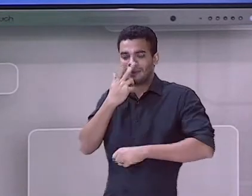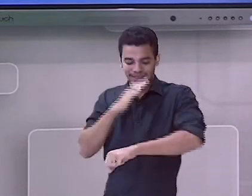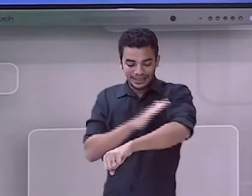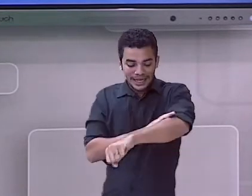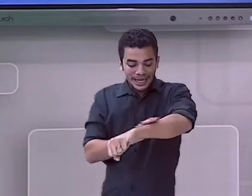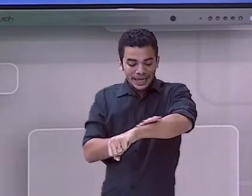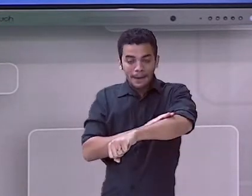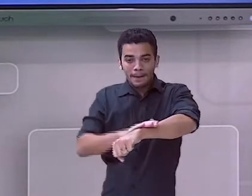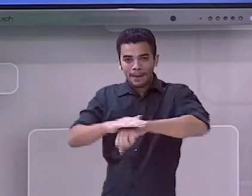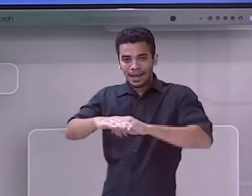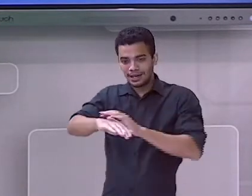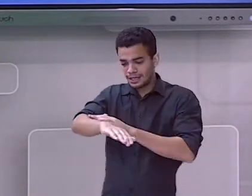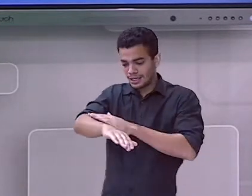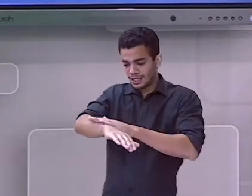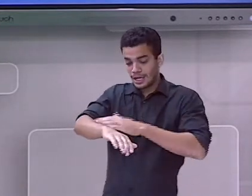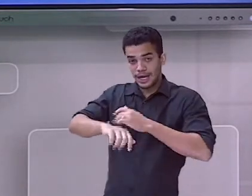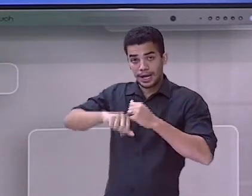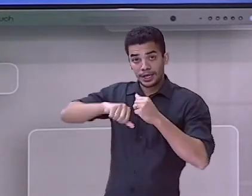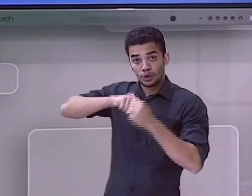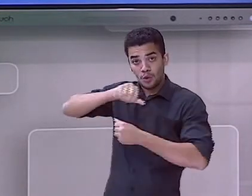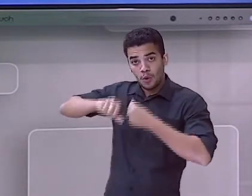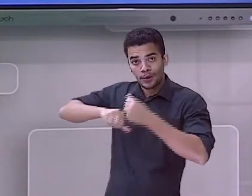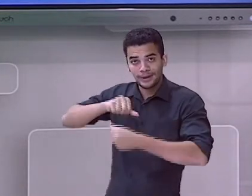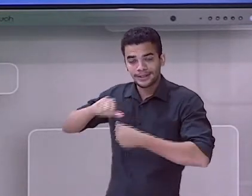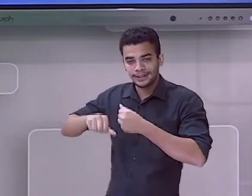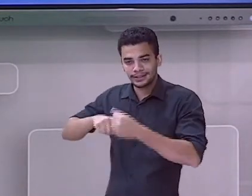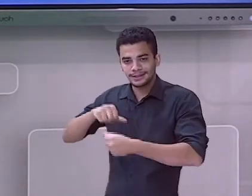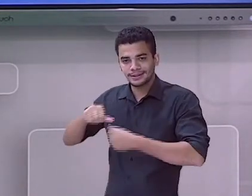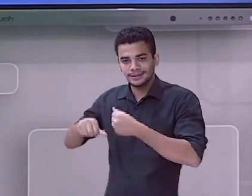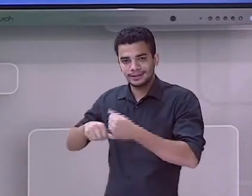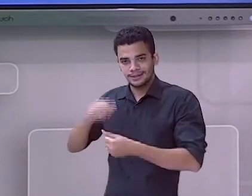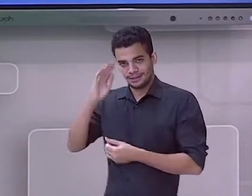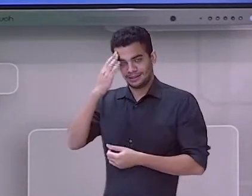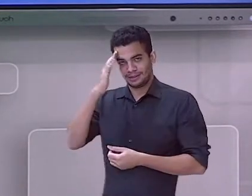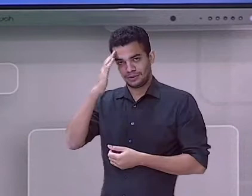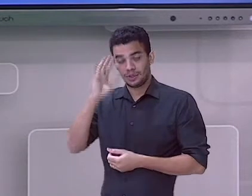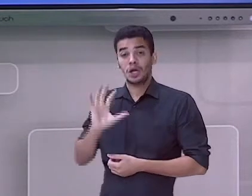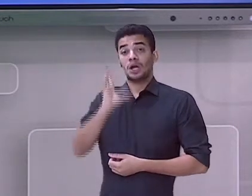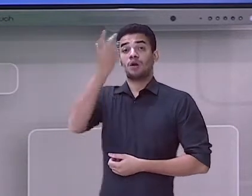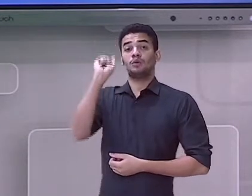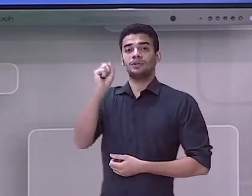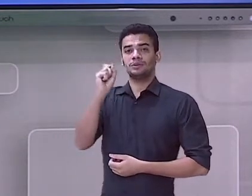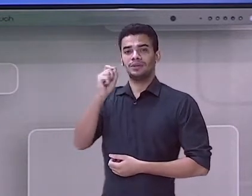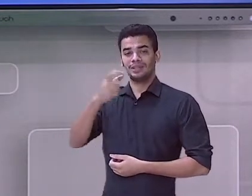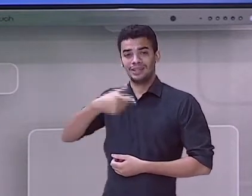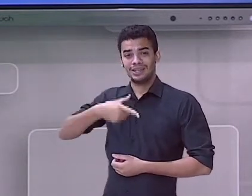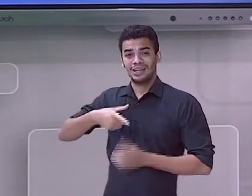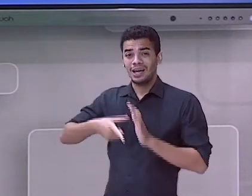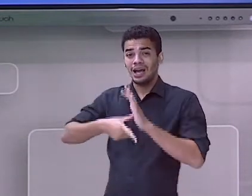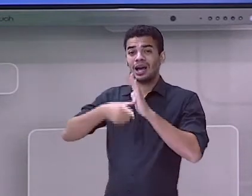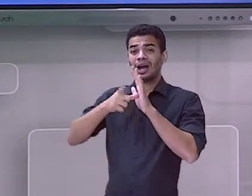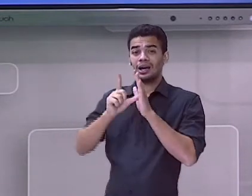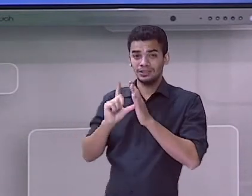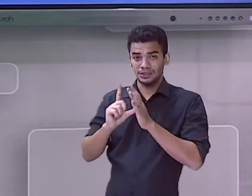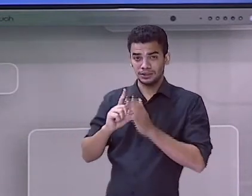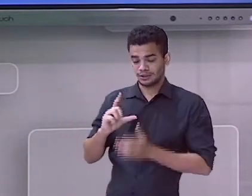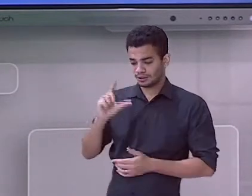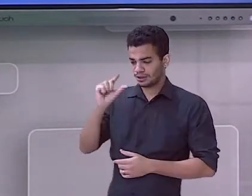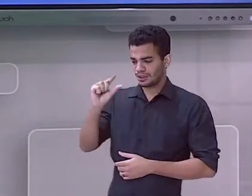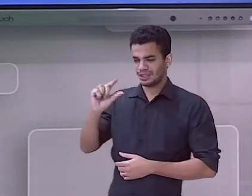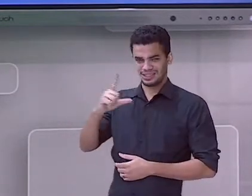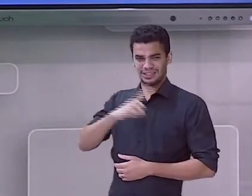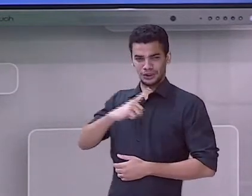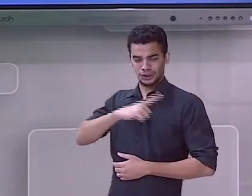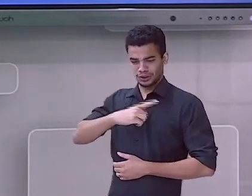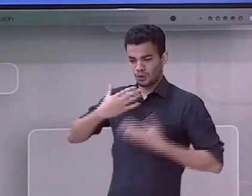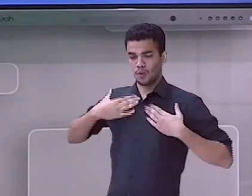só, ela vai aumentar o tamanho dela e ela já não cabe dentro desse esqueleto que a